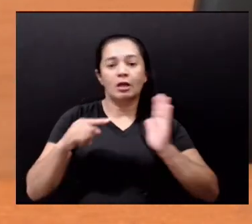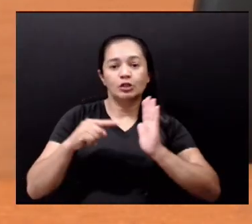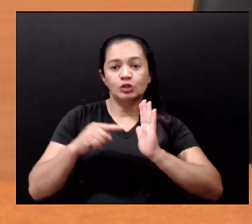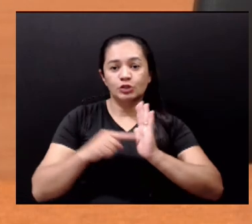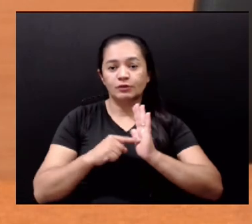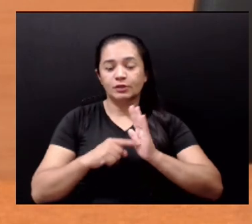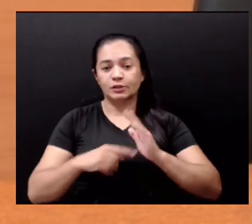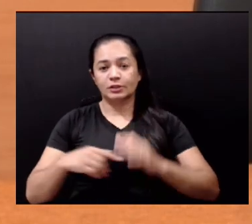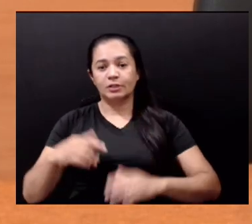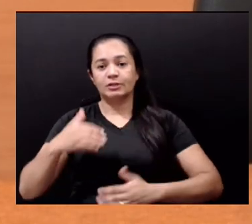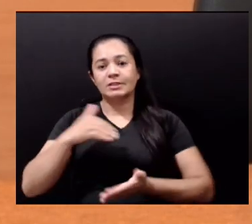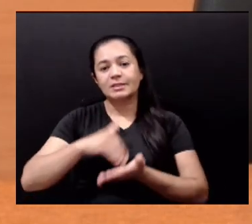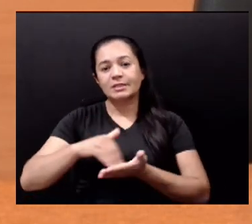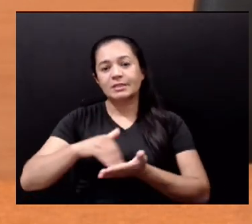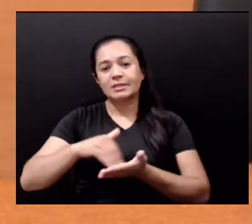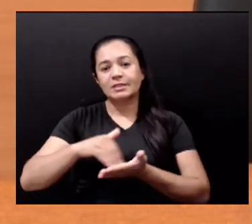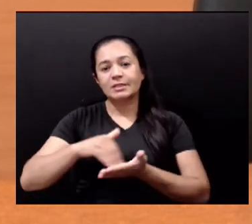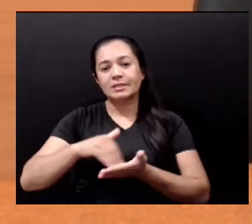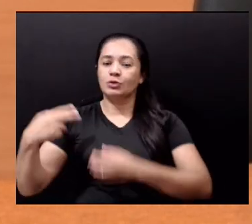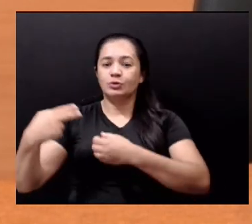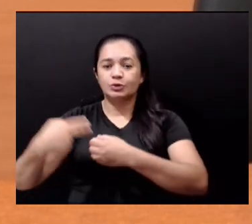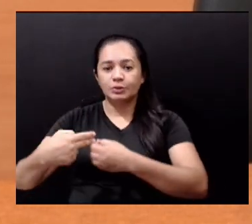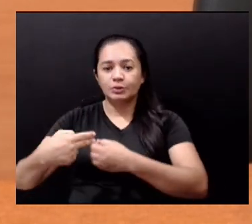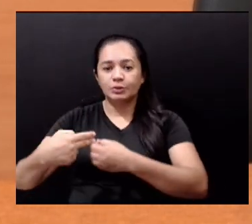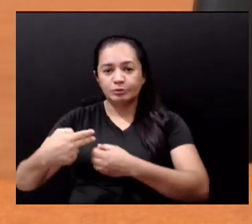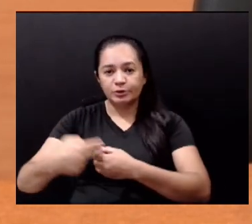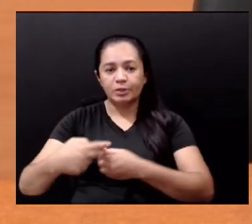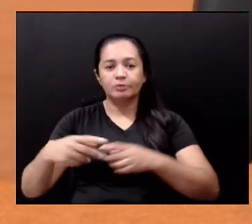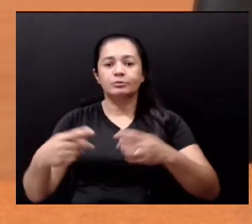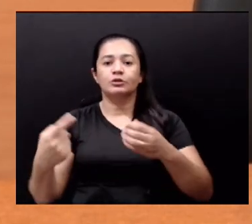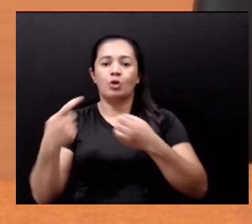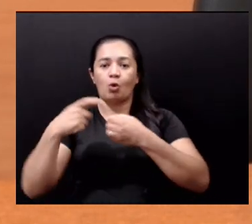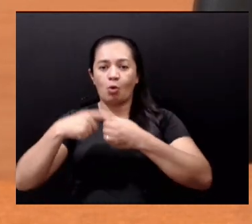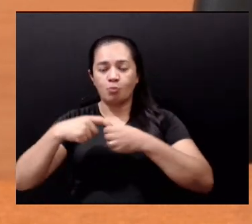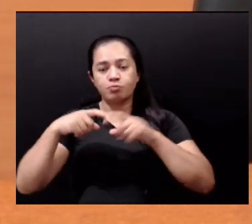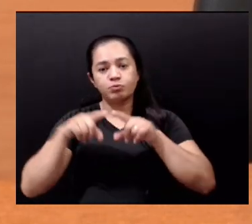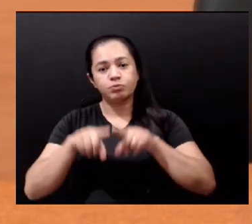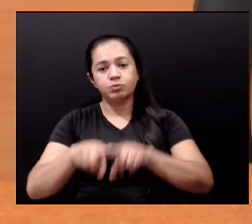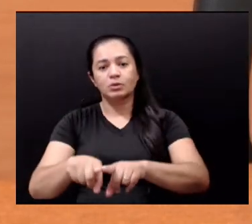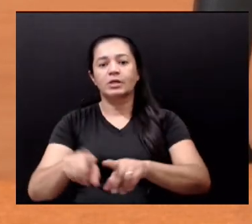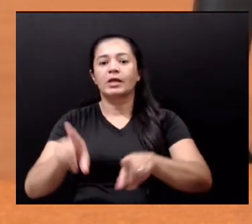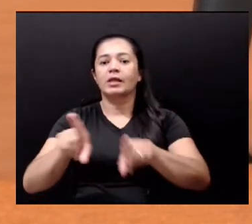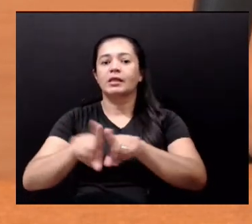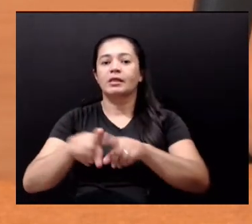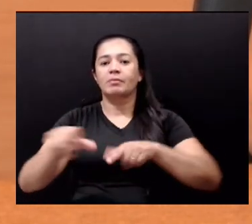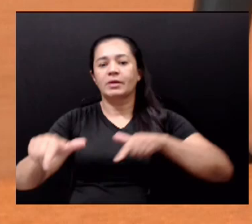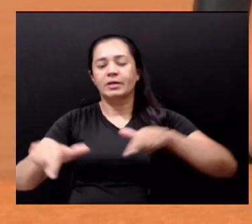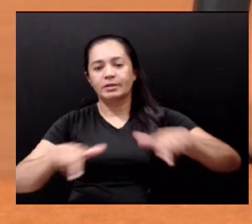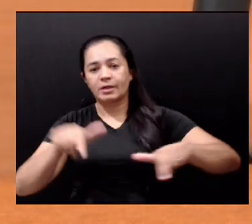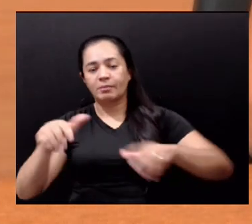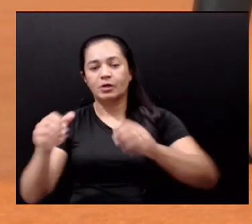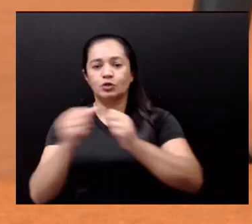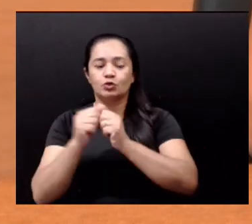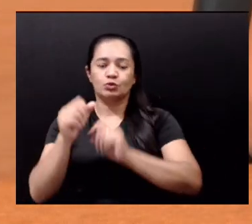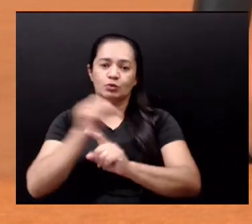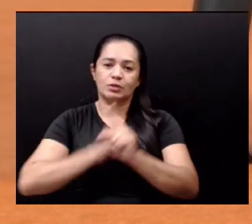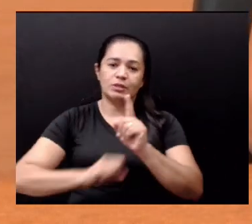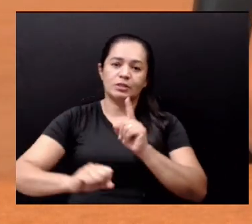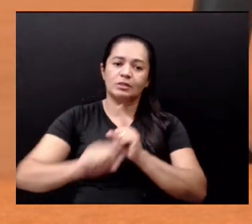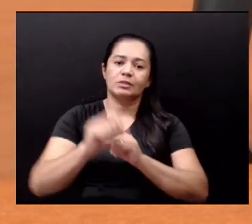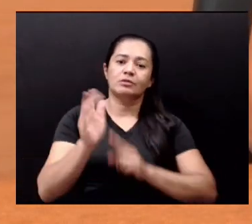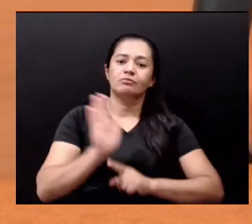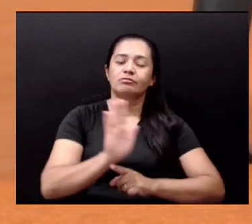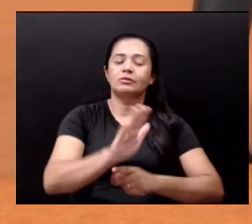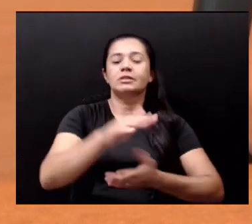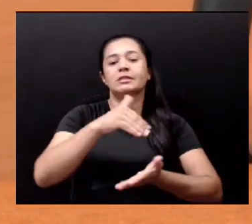Saúde da Unicamp, serviços conveniados, serviços vinculados à assistência social, da Secretaria de Educação, Segurança